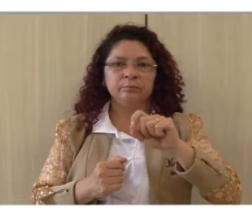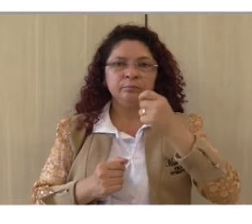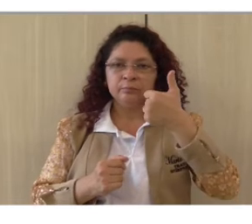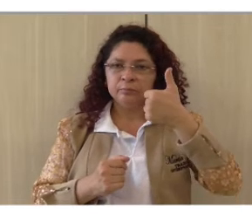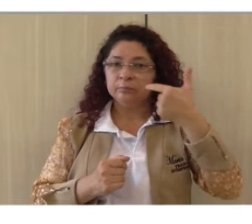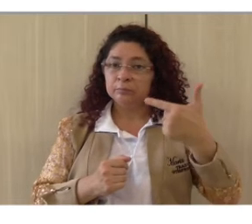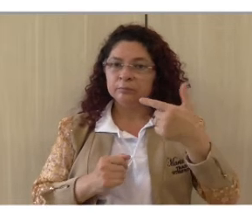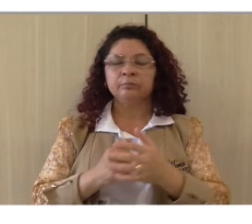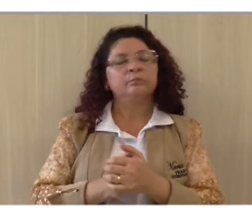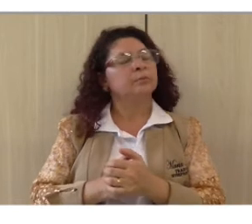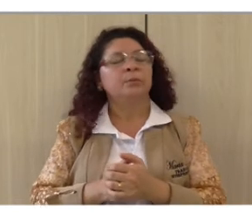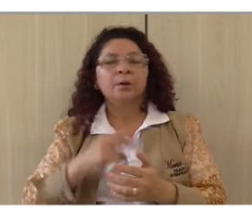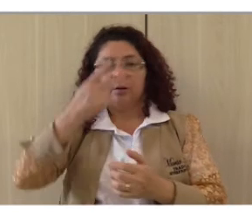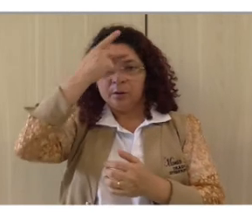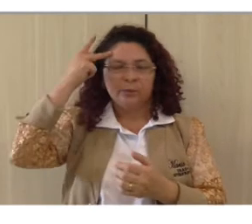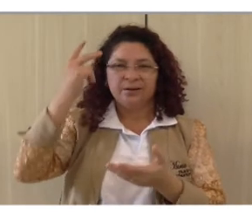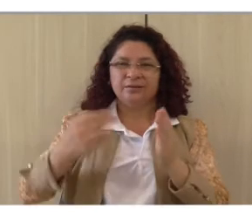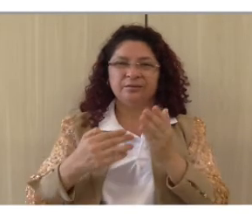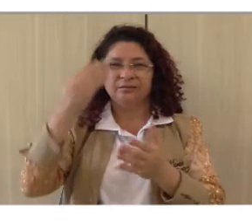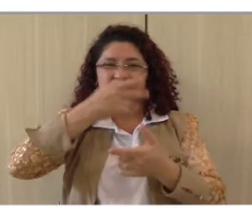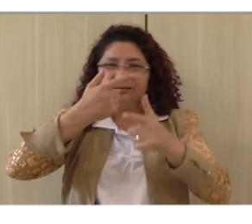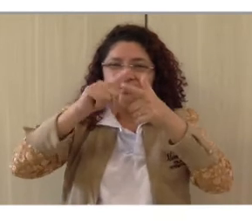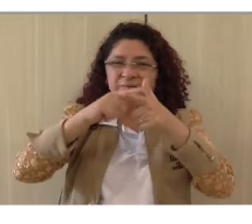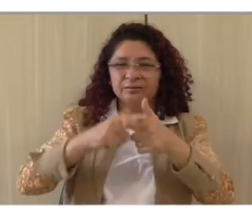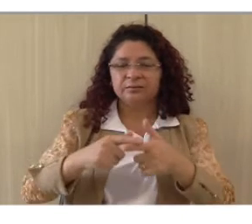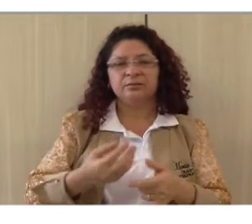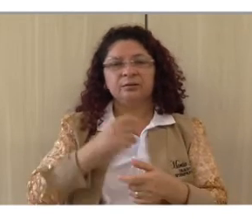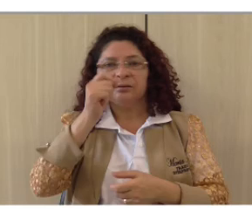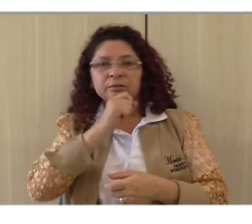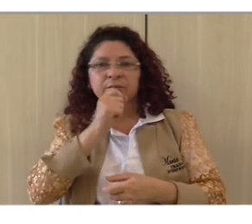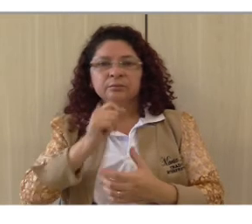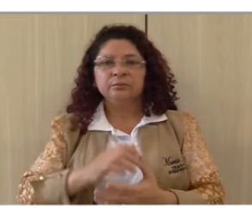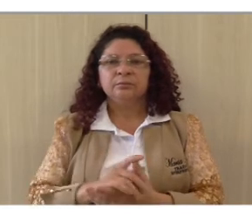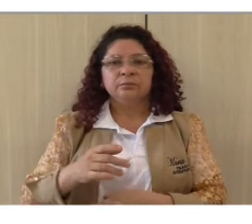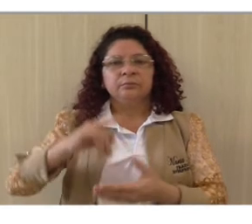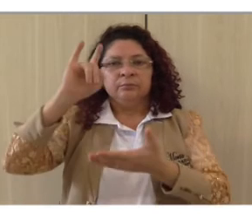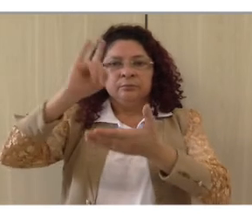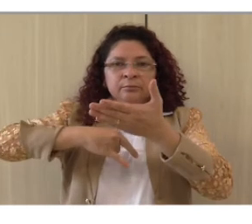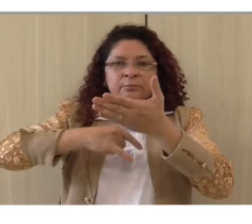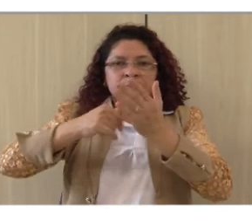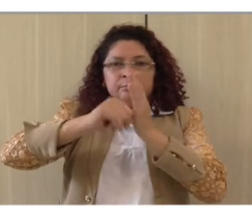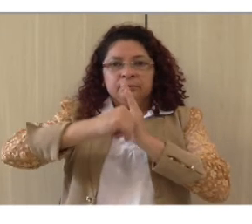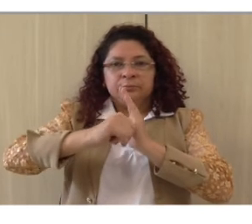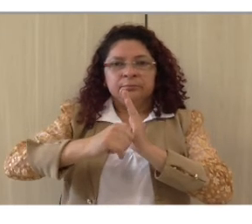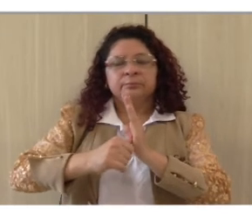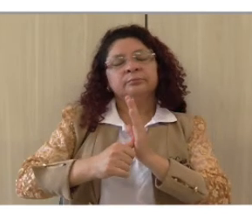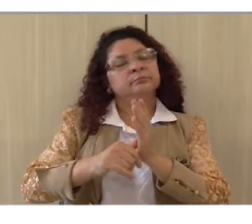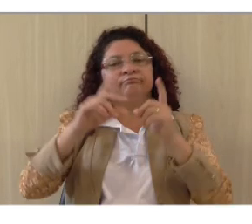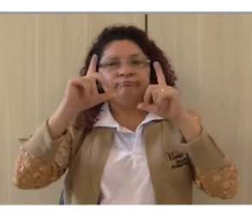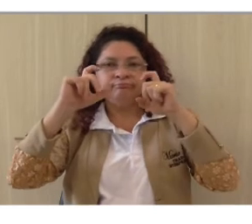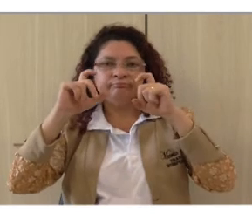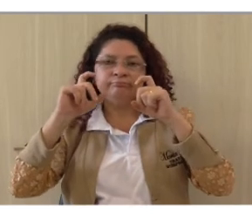6.2.2.12. O candidato impossibilitado de apresentar, no dia da realização da entrevista, documento original de identificação oficial com